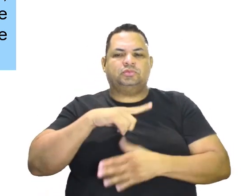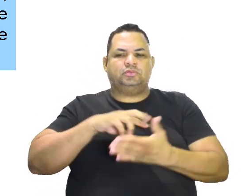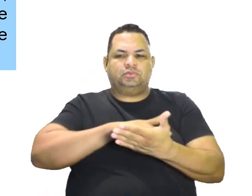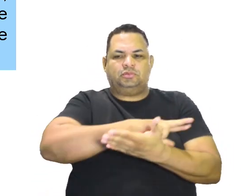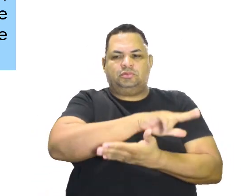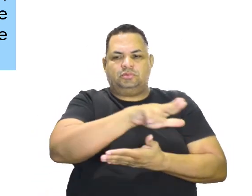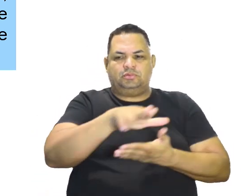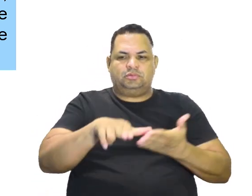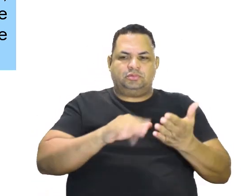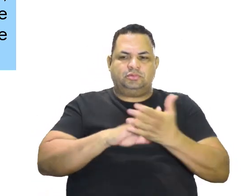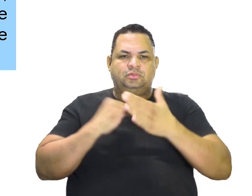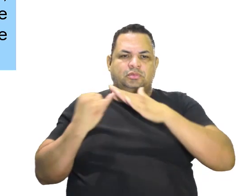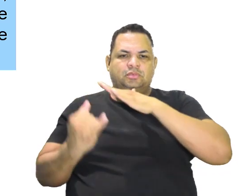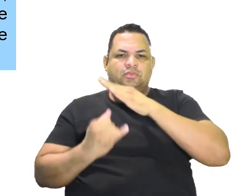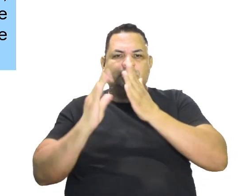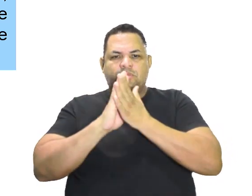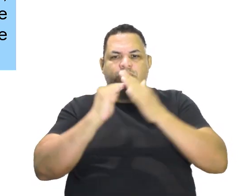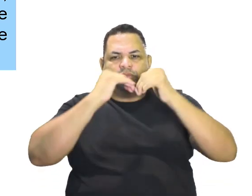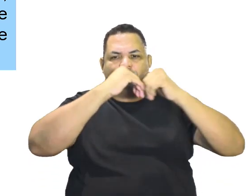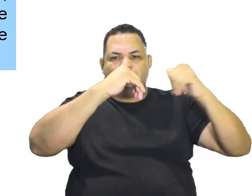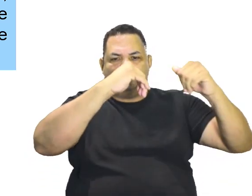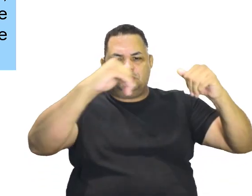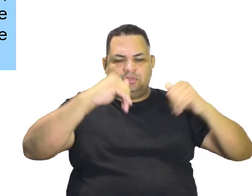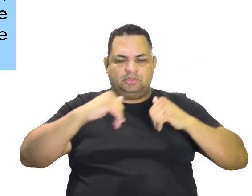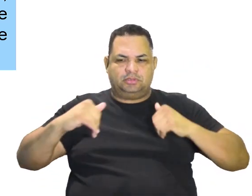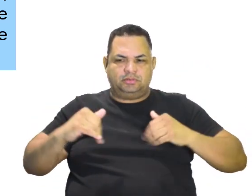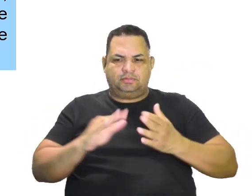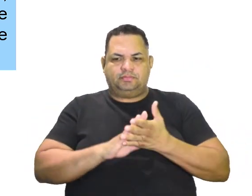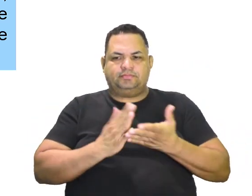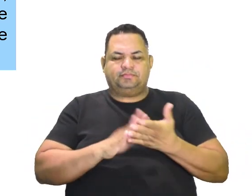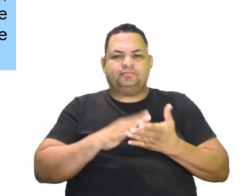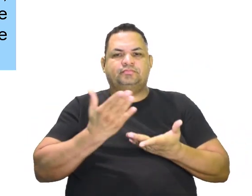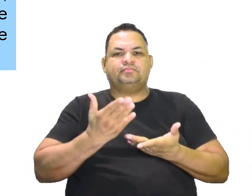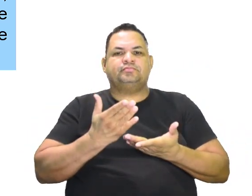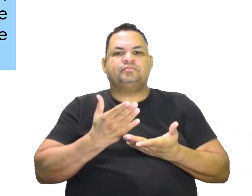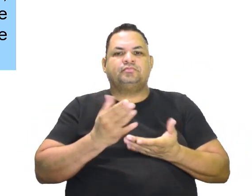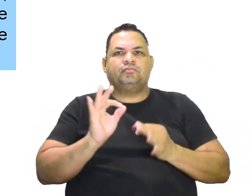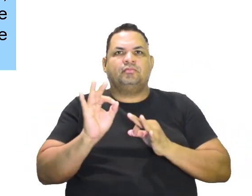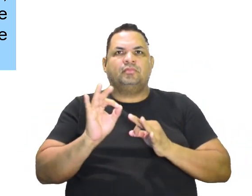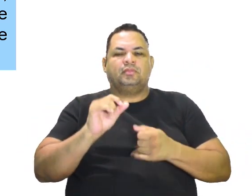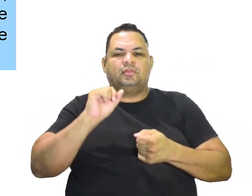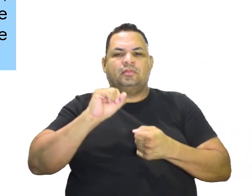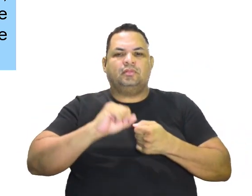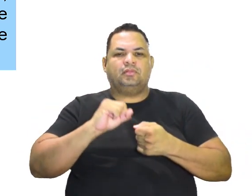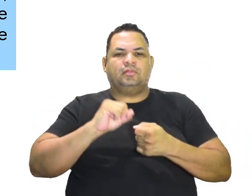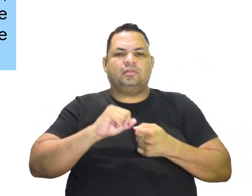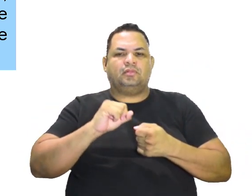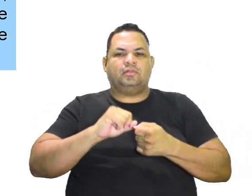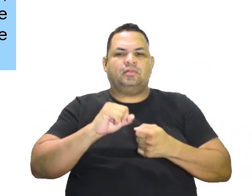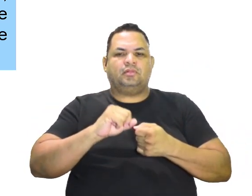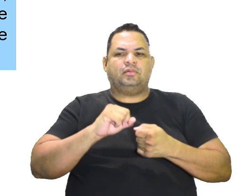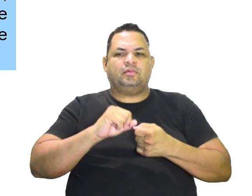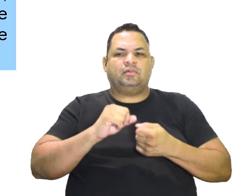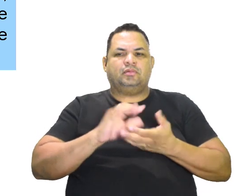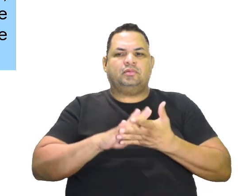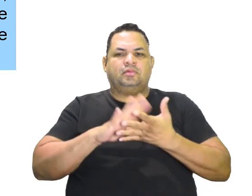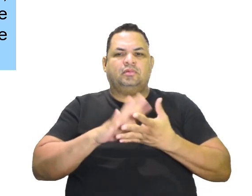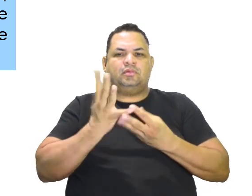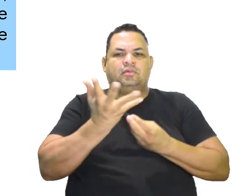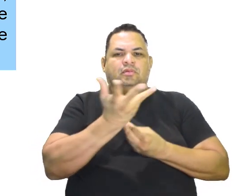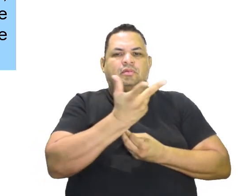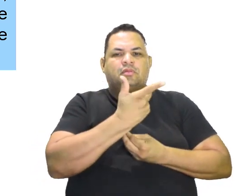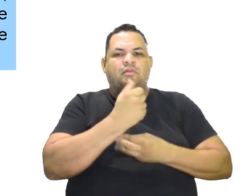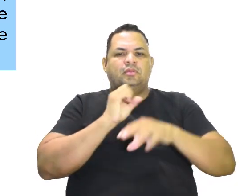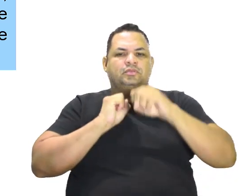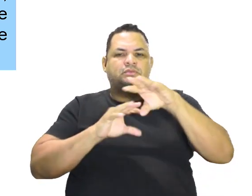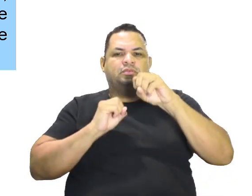várias instituições separadas que tratavam da arte, né, que